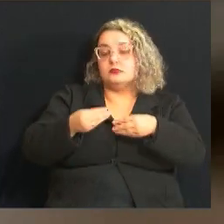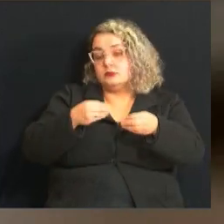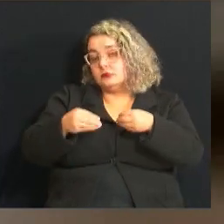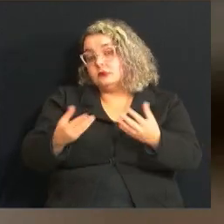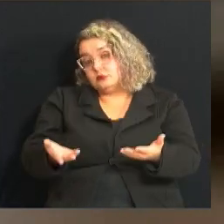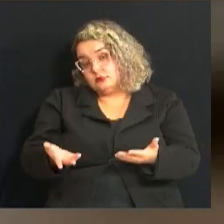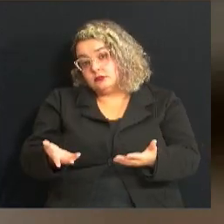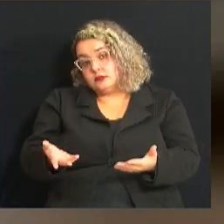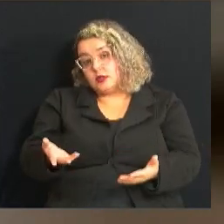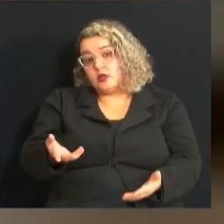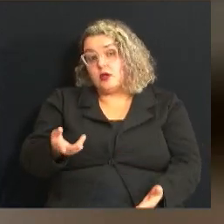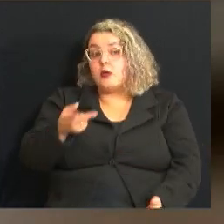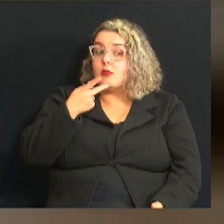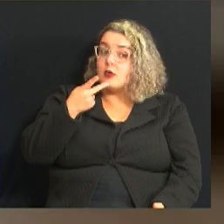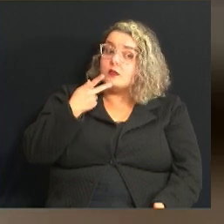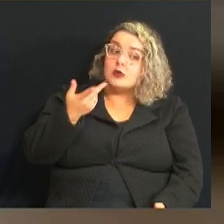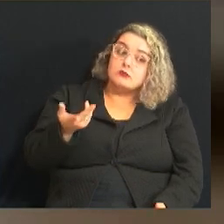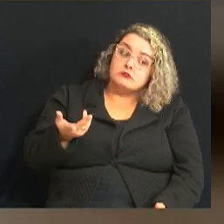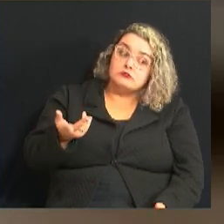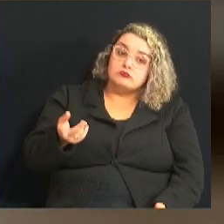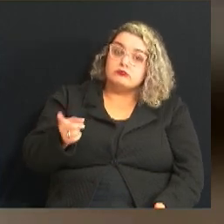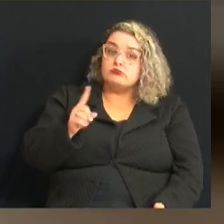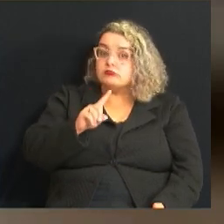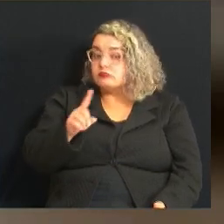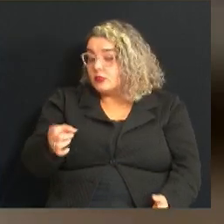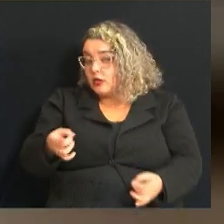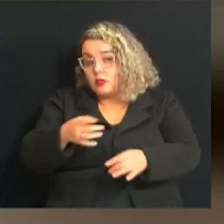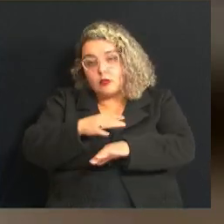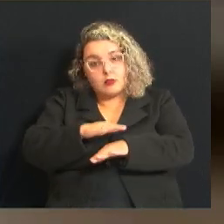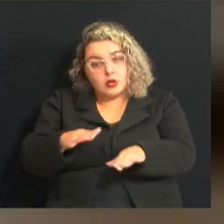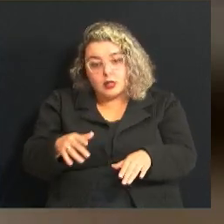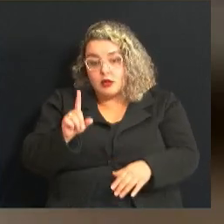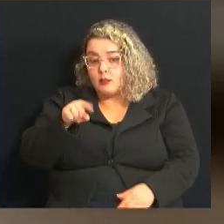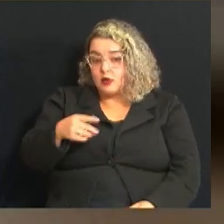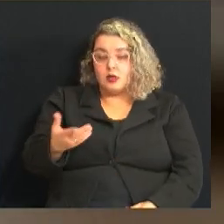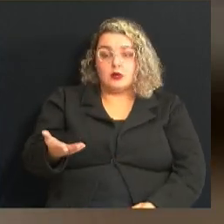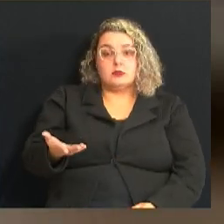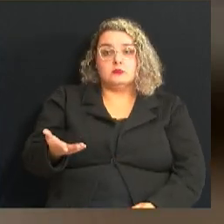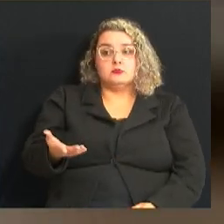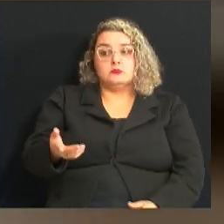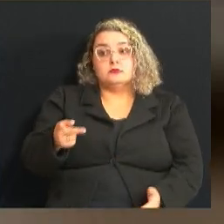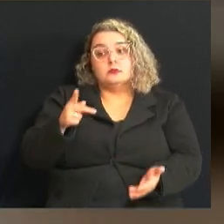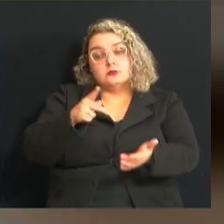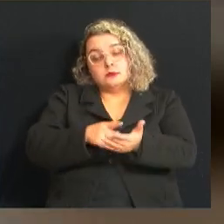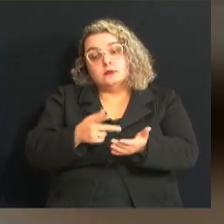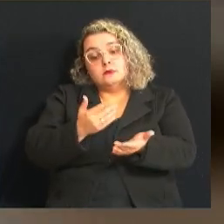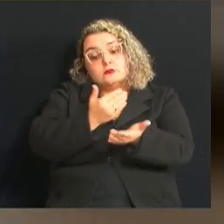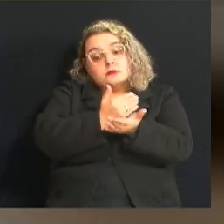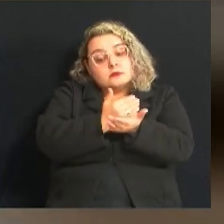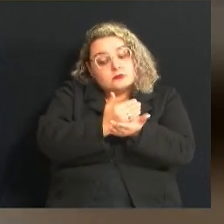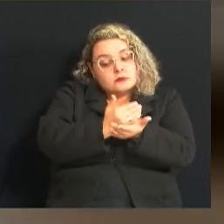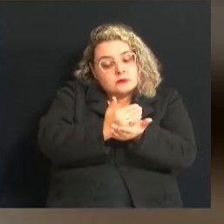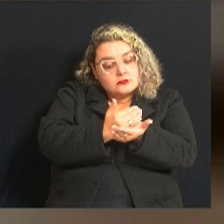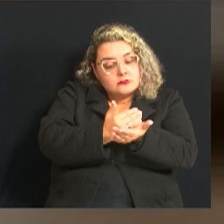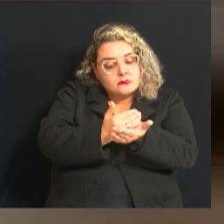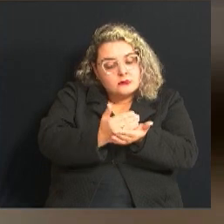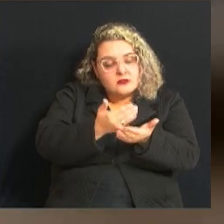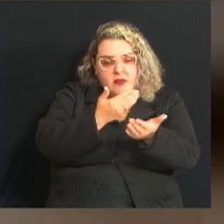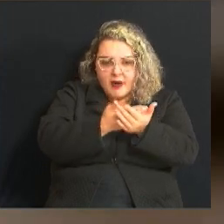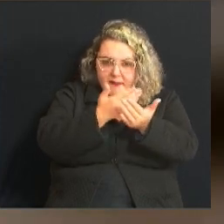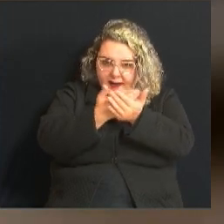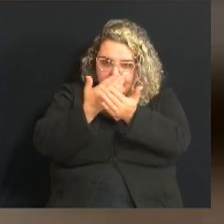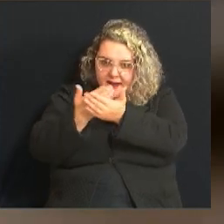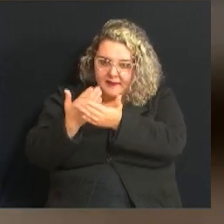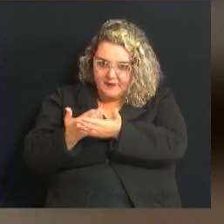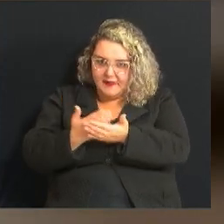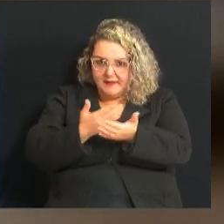eu falei, isso não terminou aí. Na realidade, nós estamos bem no começo. O que eu, como alguém que